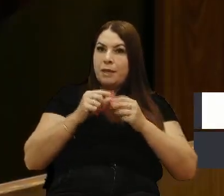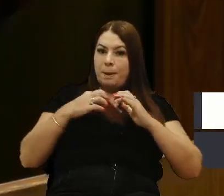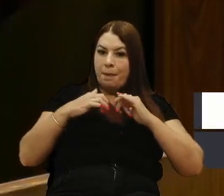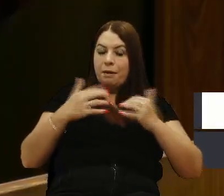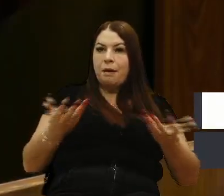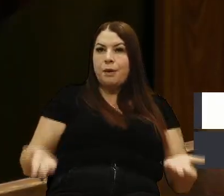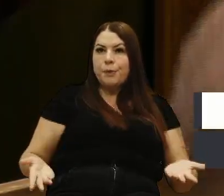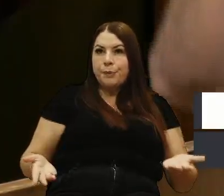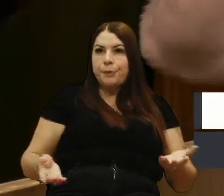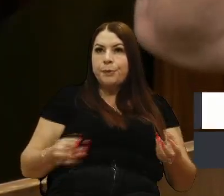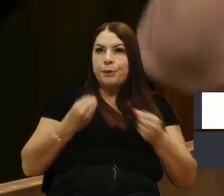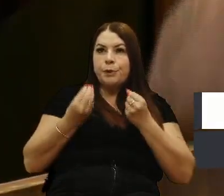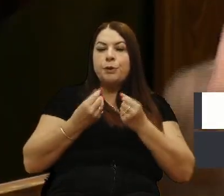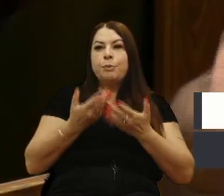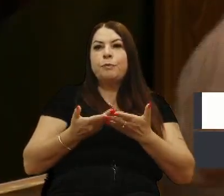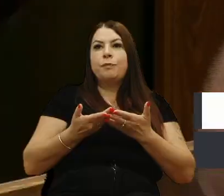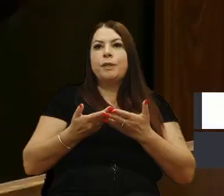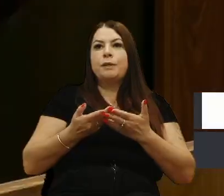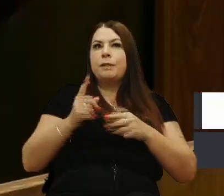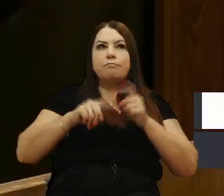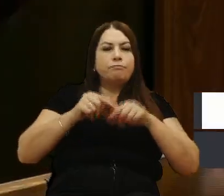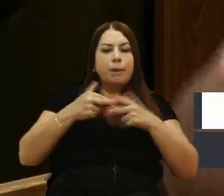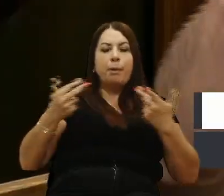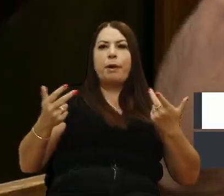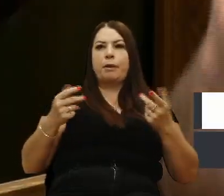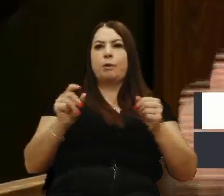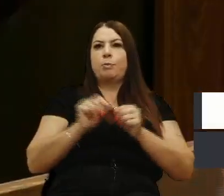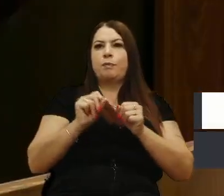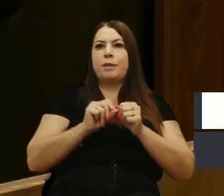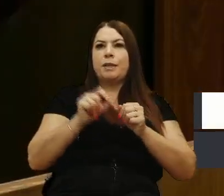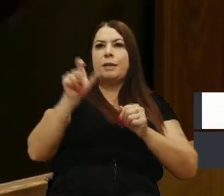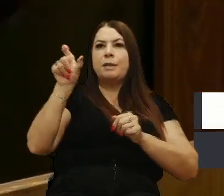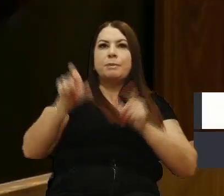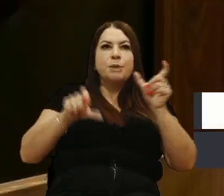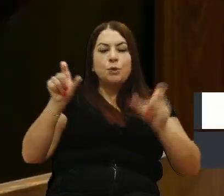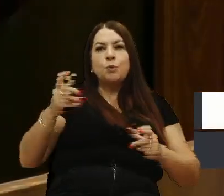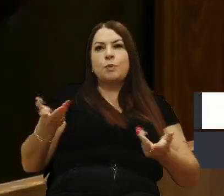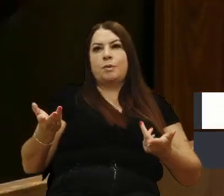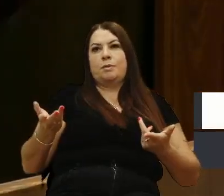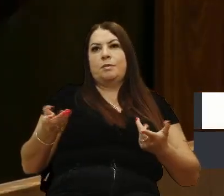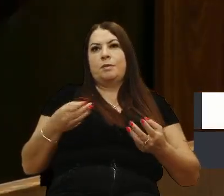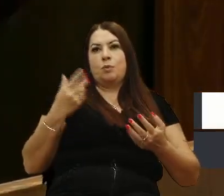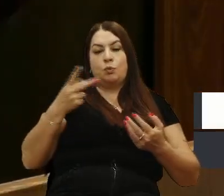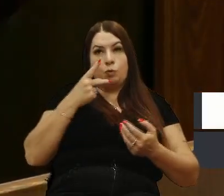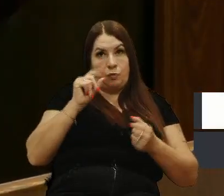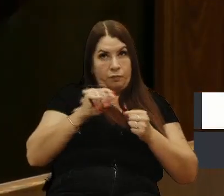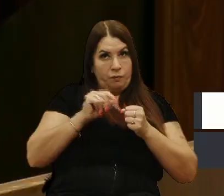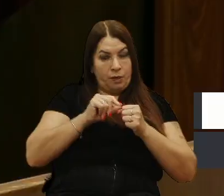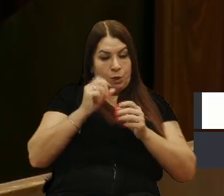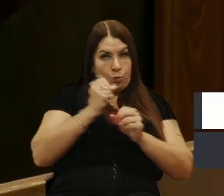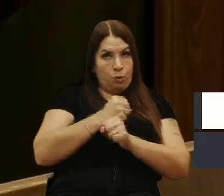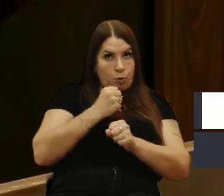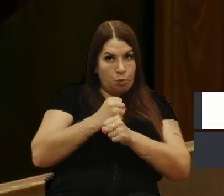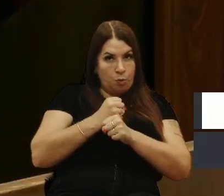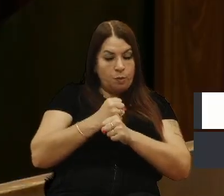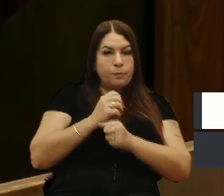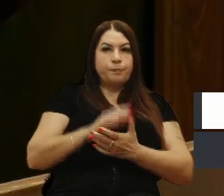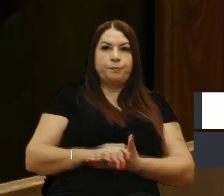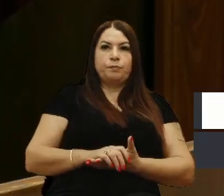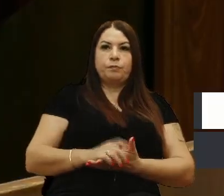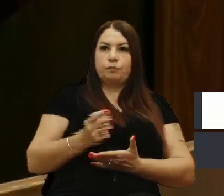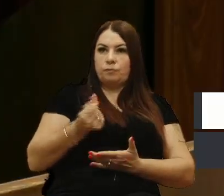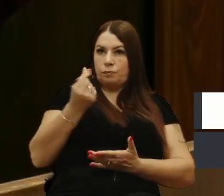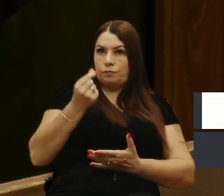maquinário? Como que ela vai ter equipamento? Como que ela vai ter pessoal? Quando eu faço uma obra de um